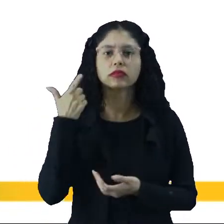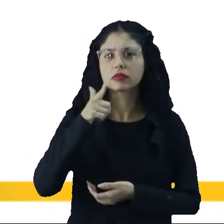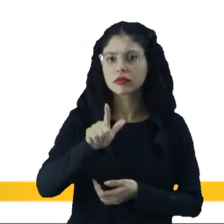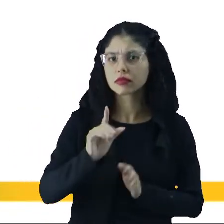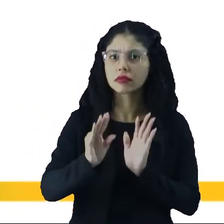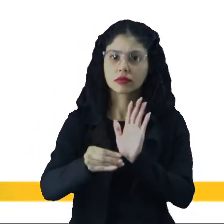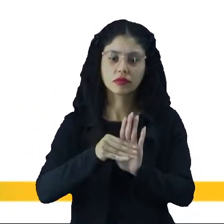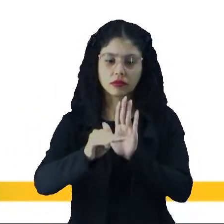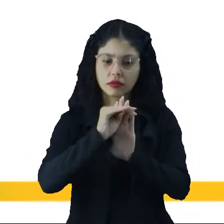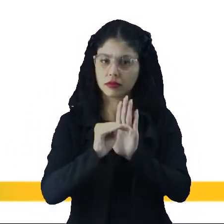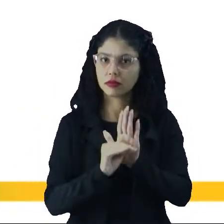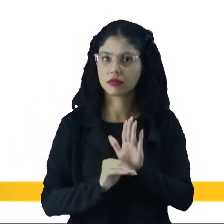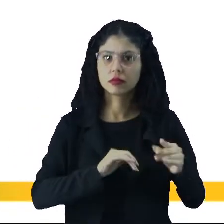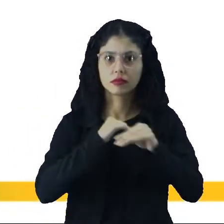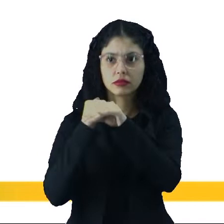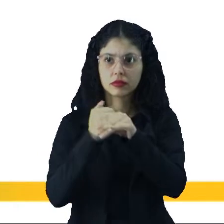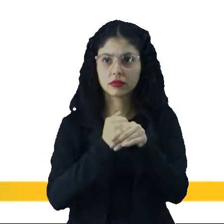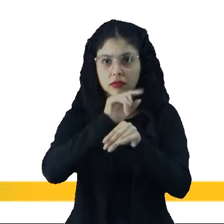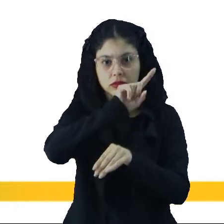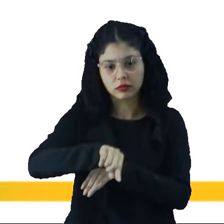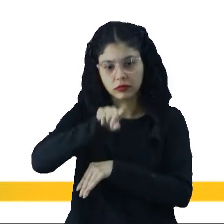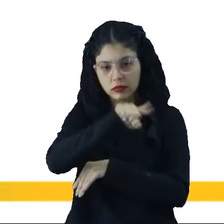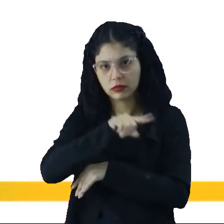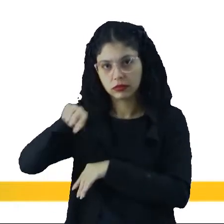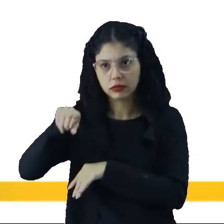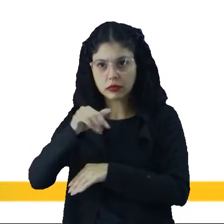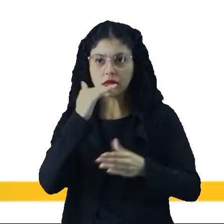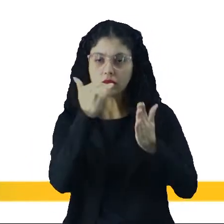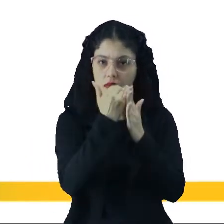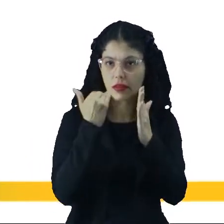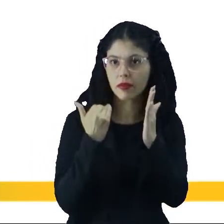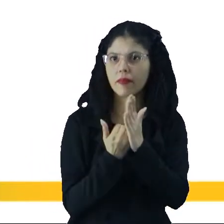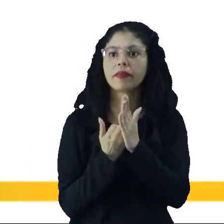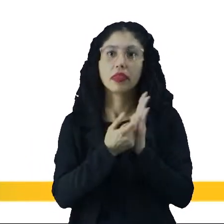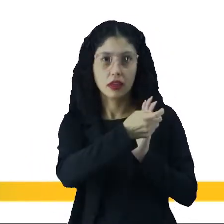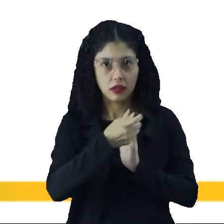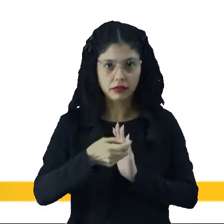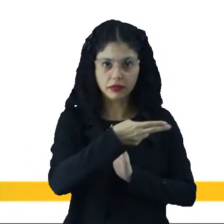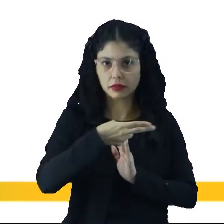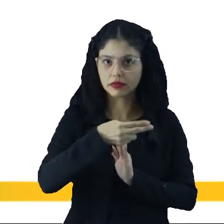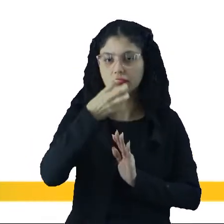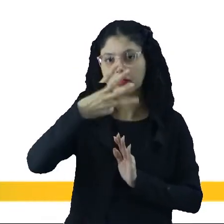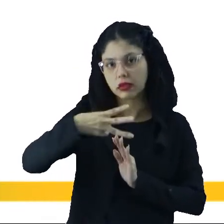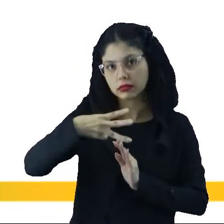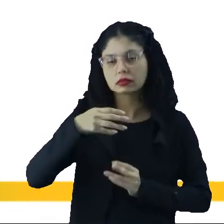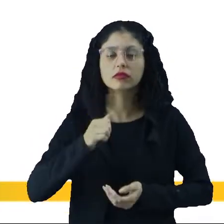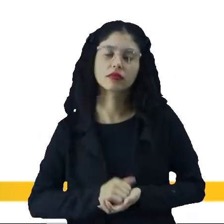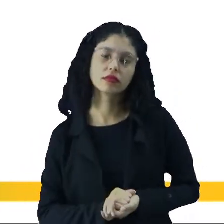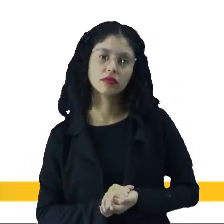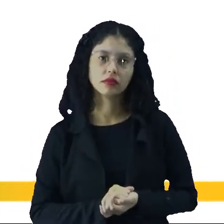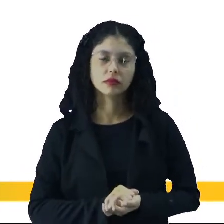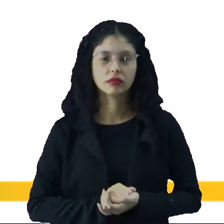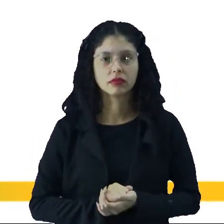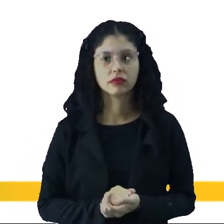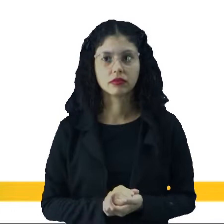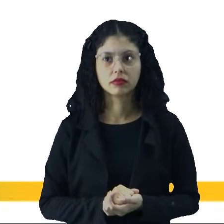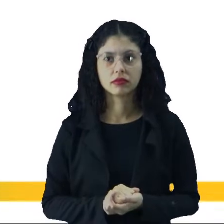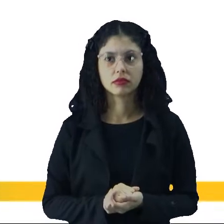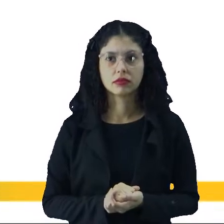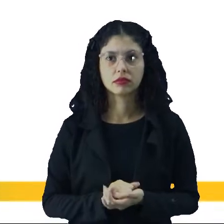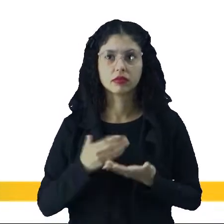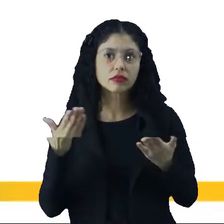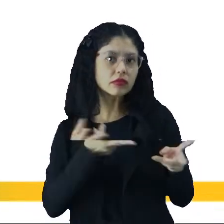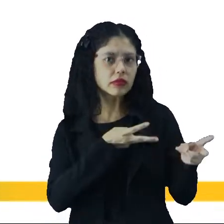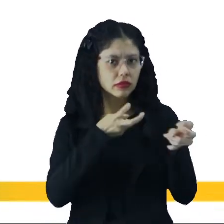consegui deixar as bases iguais. Cancela a base e desce os expoentes, que também serão iguais. Ó. Então, isso quer dizer que x é igual a